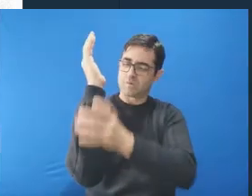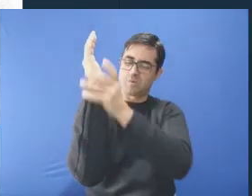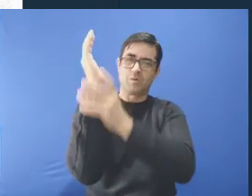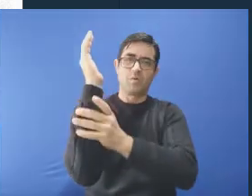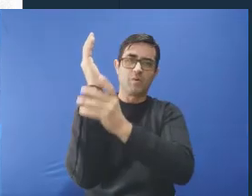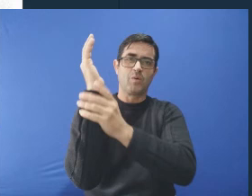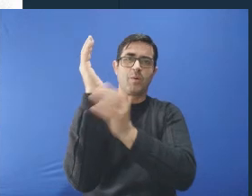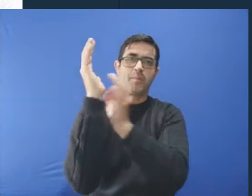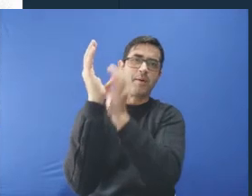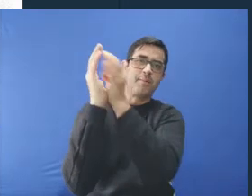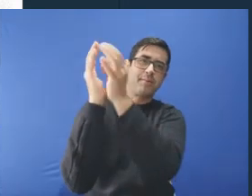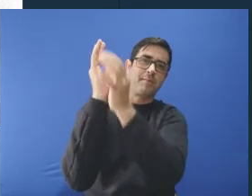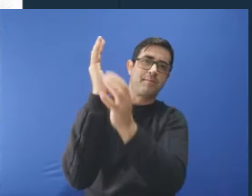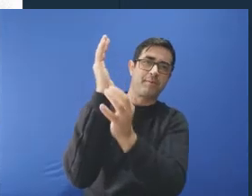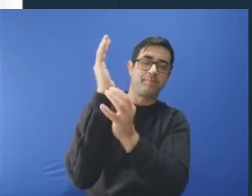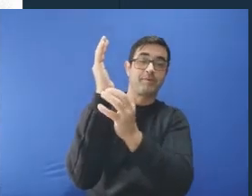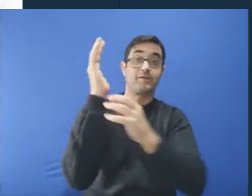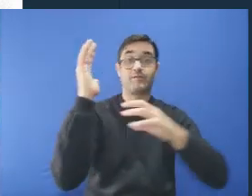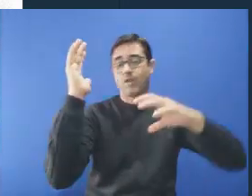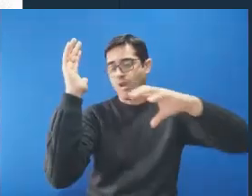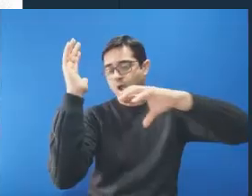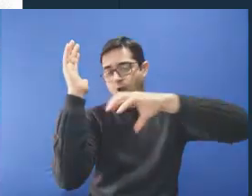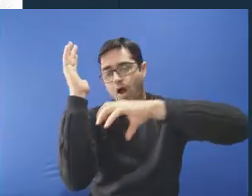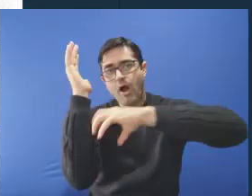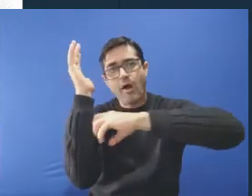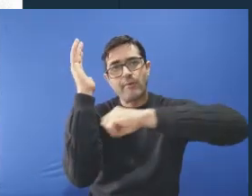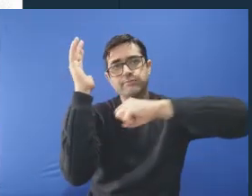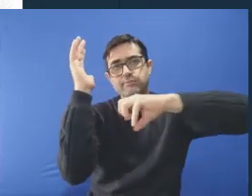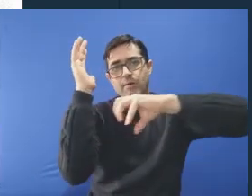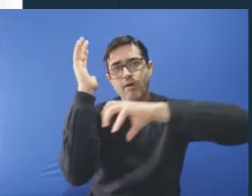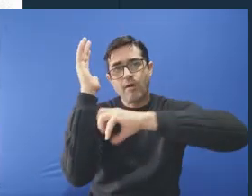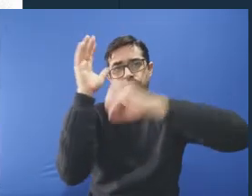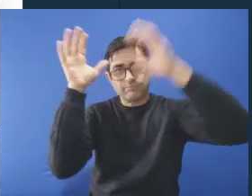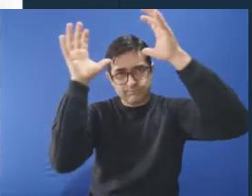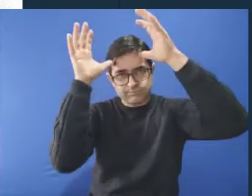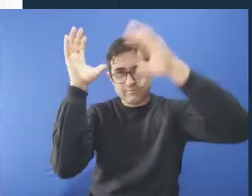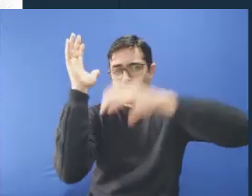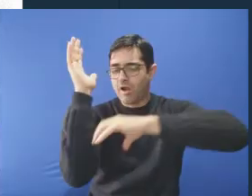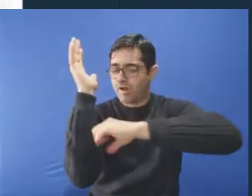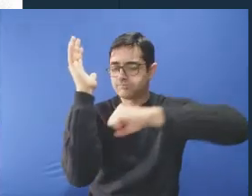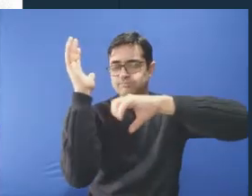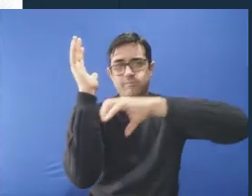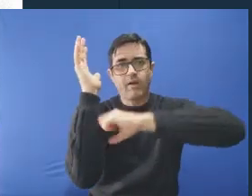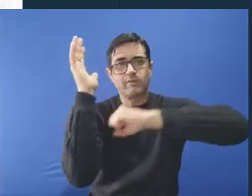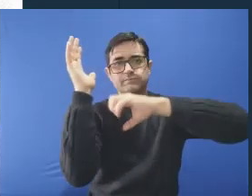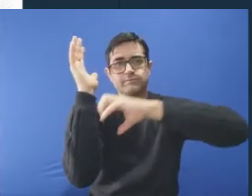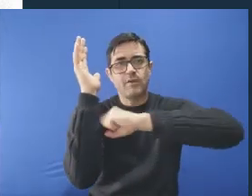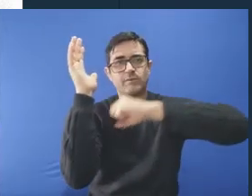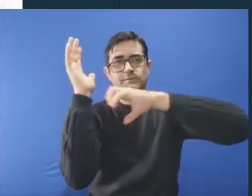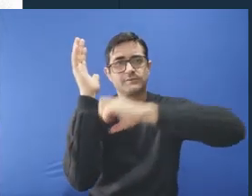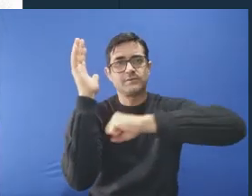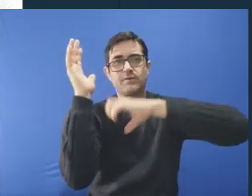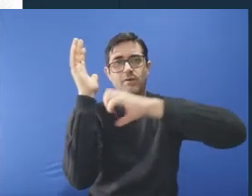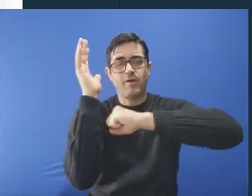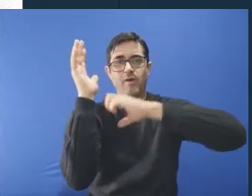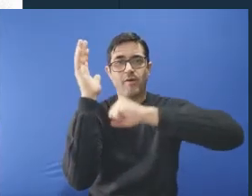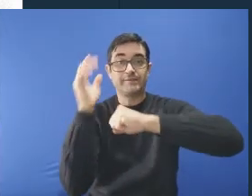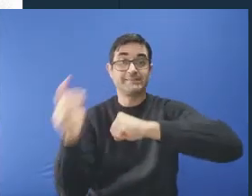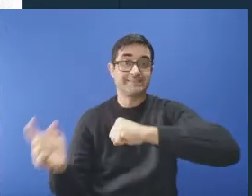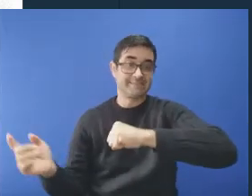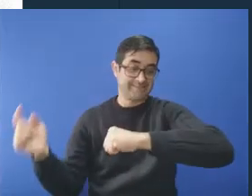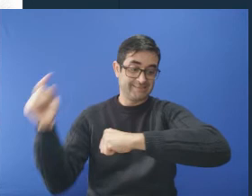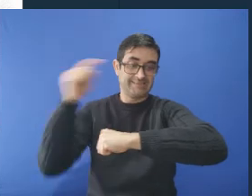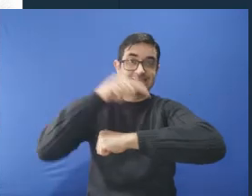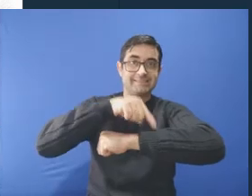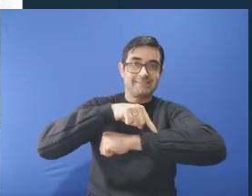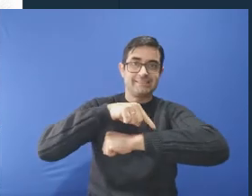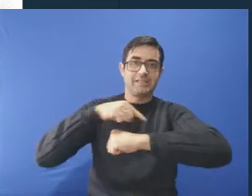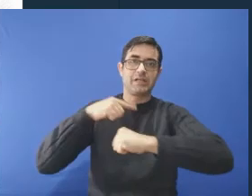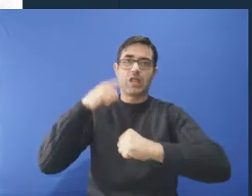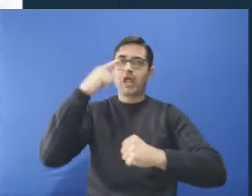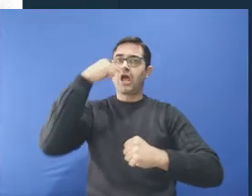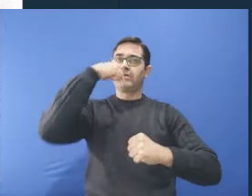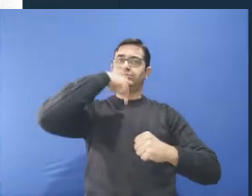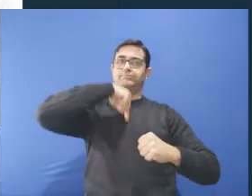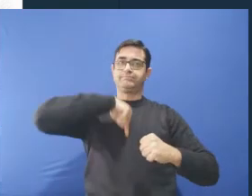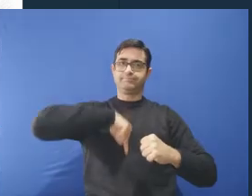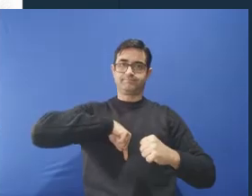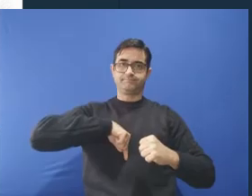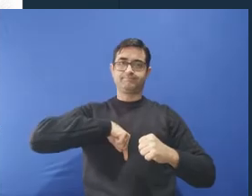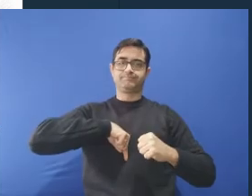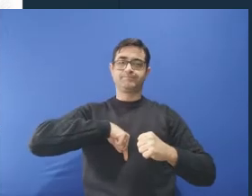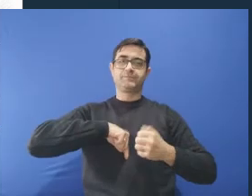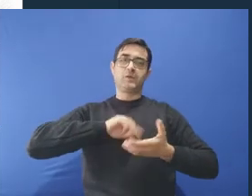é descartado na forma de fezes pelo herbívoro e não é assimilado por ele de forma nenhuma.